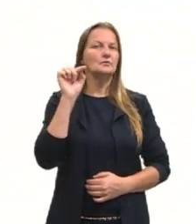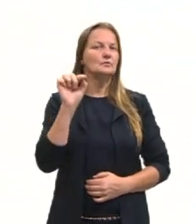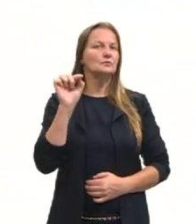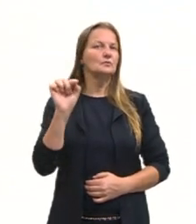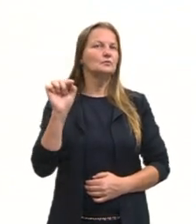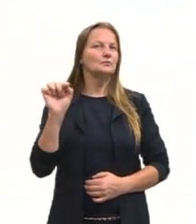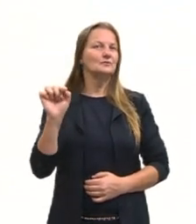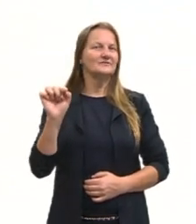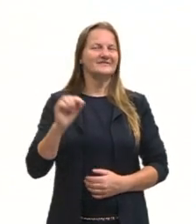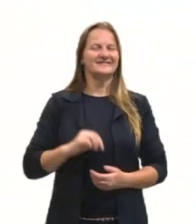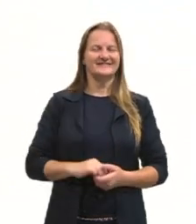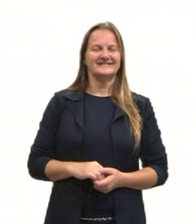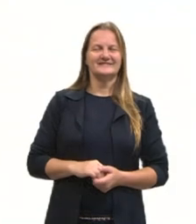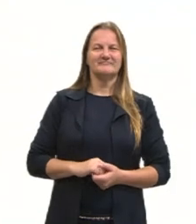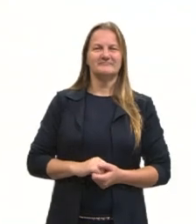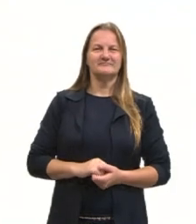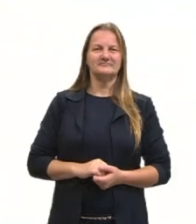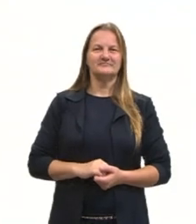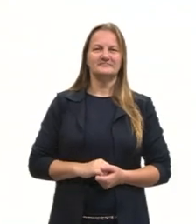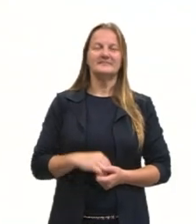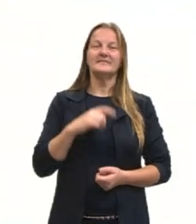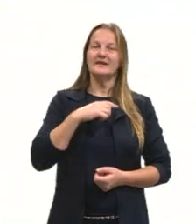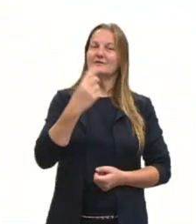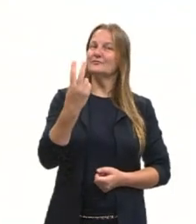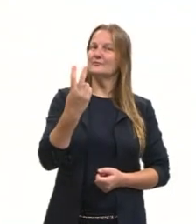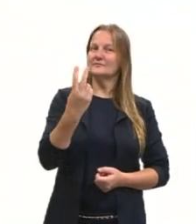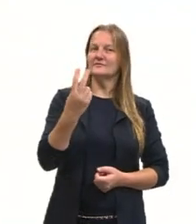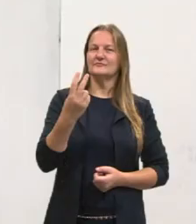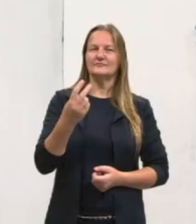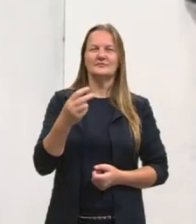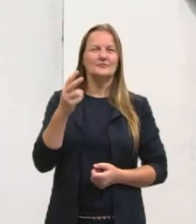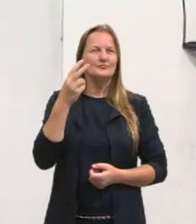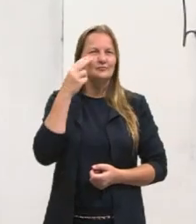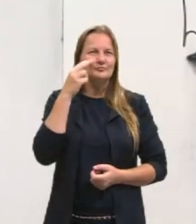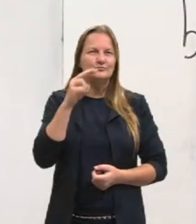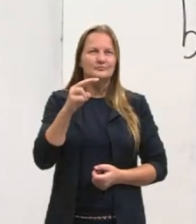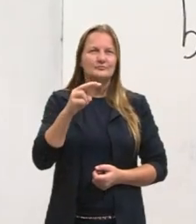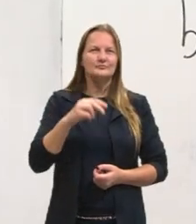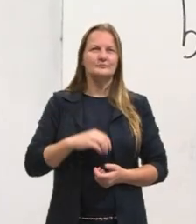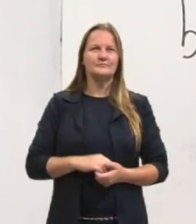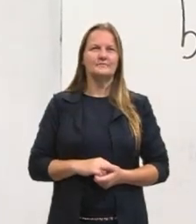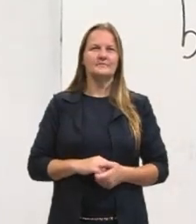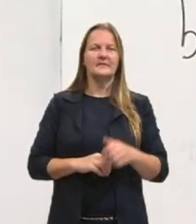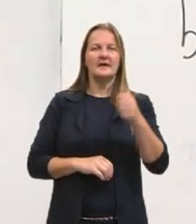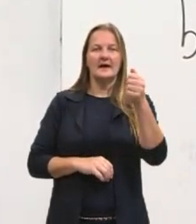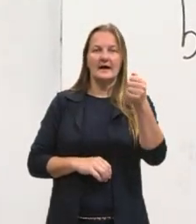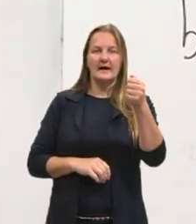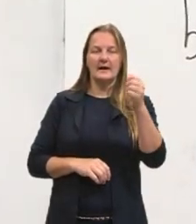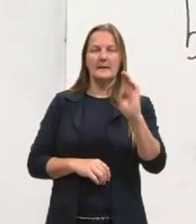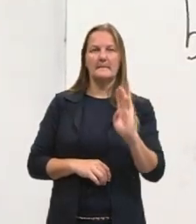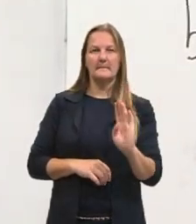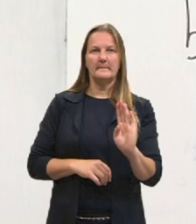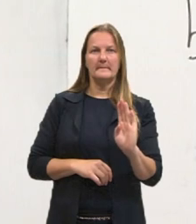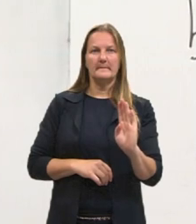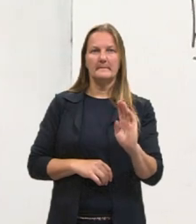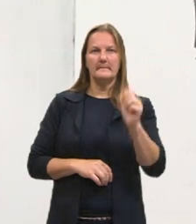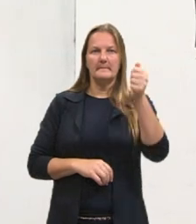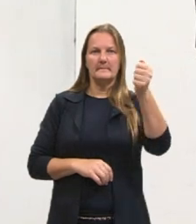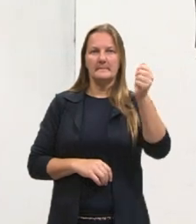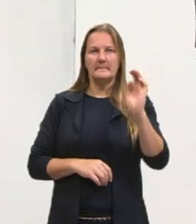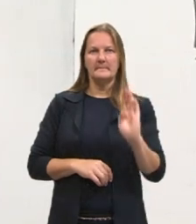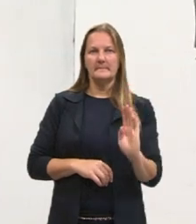ou reticências. E aqui nós temos duas situações. Eu vou chamar aqui de A e de B, ou exemplo A e